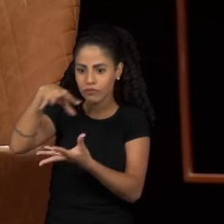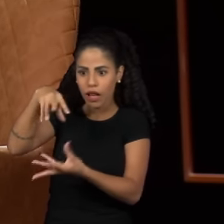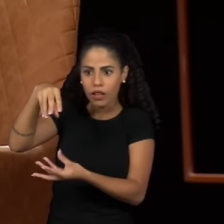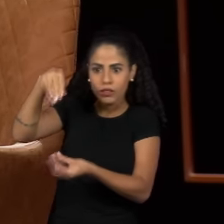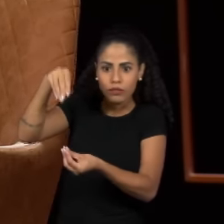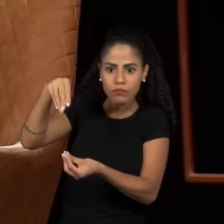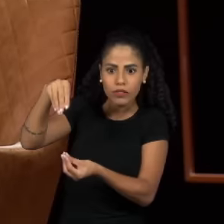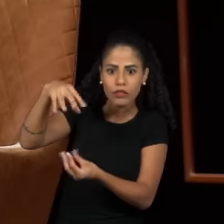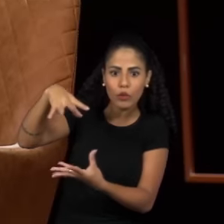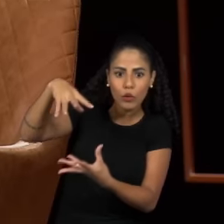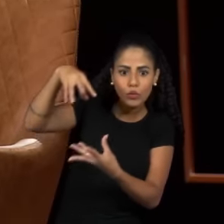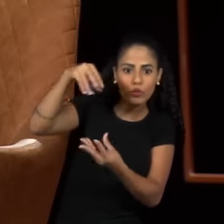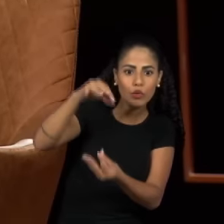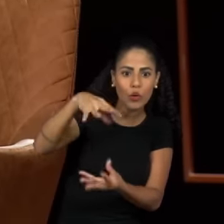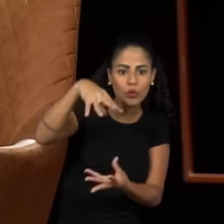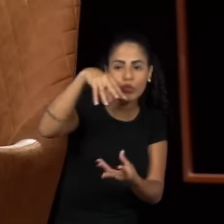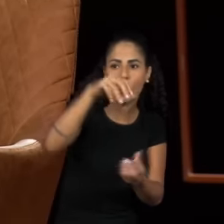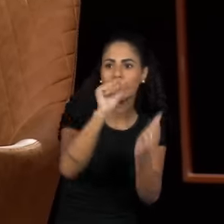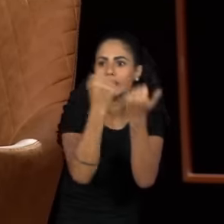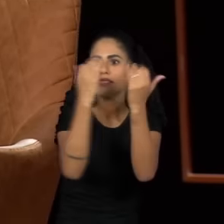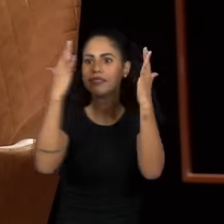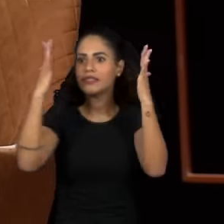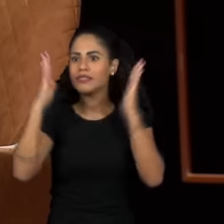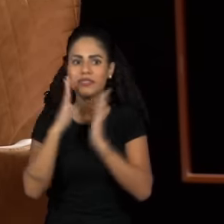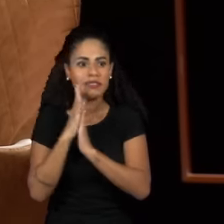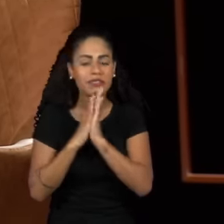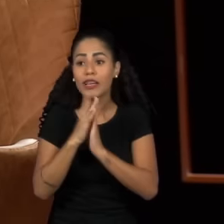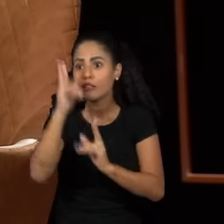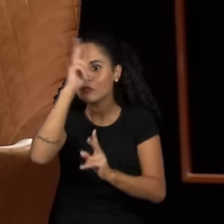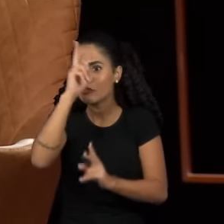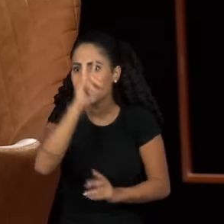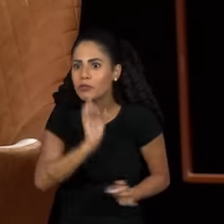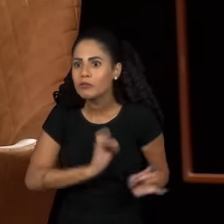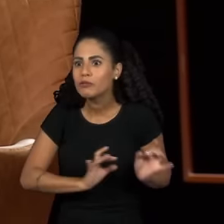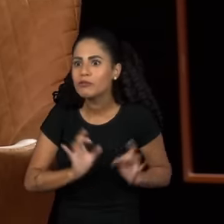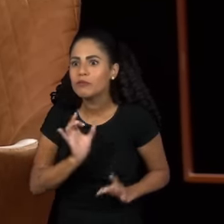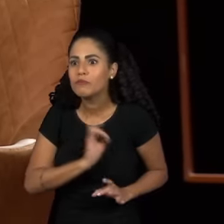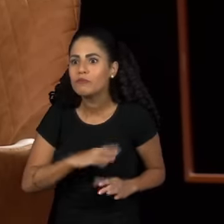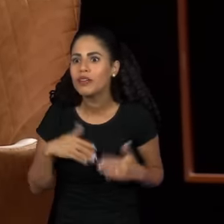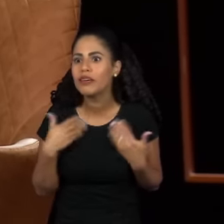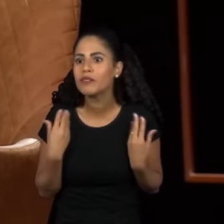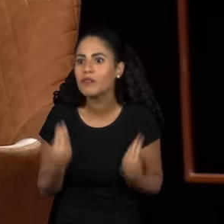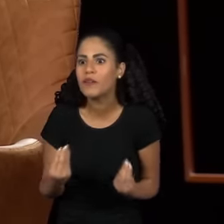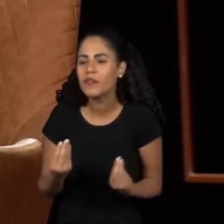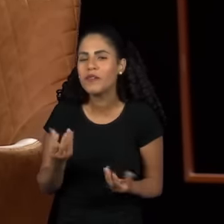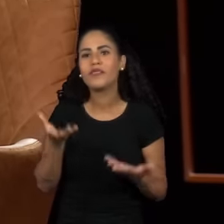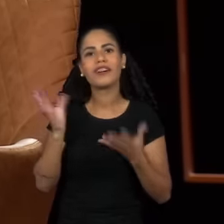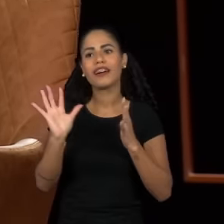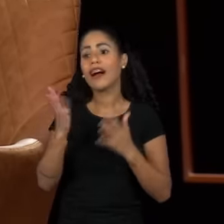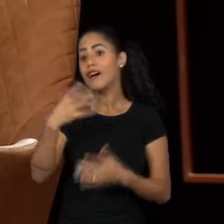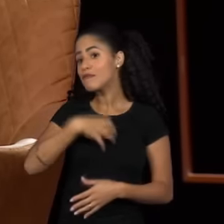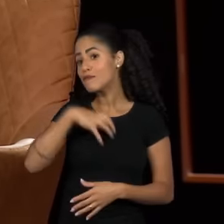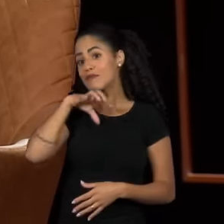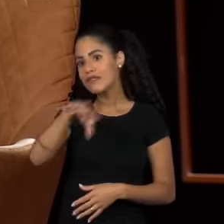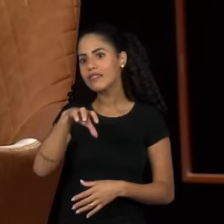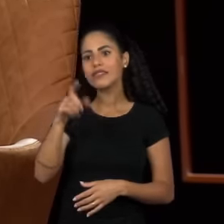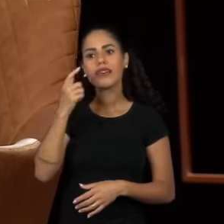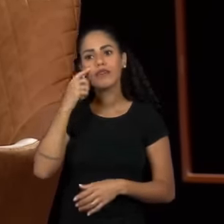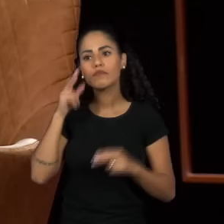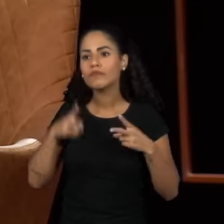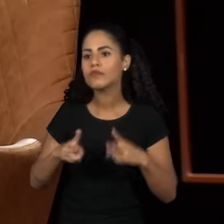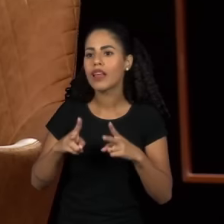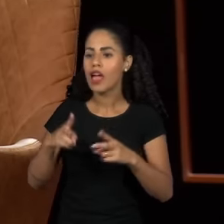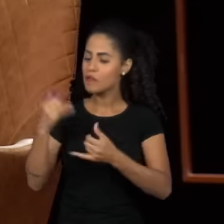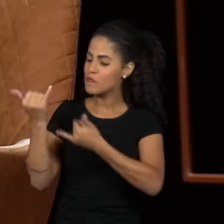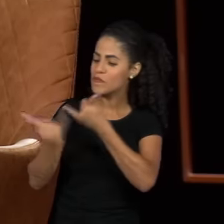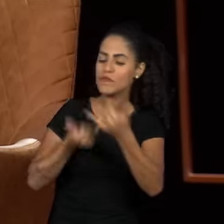histórias... com árvore no quintal, todo mundo passando em cima da... Eu não tinha playground, minha infância foi em cima de uma árvore, brincando